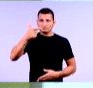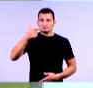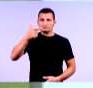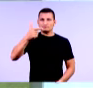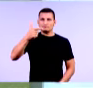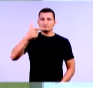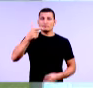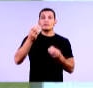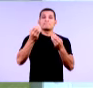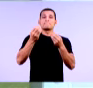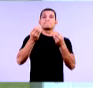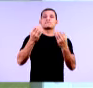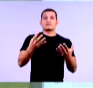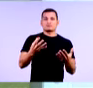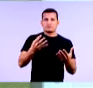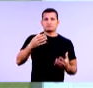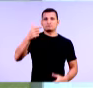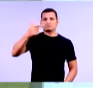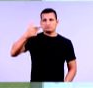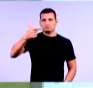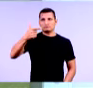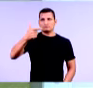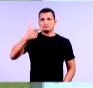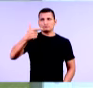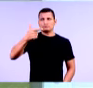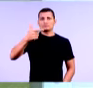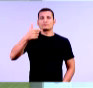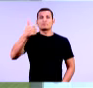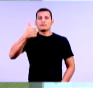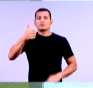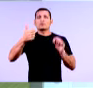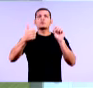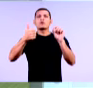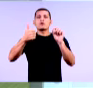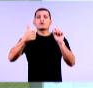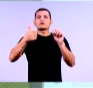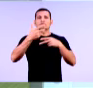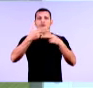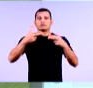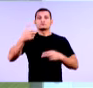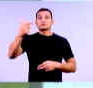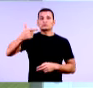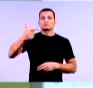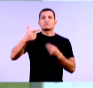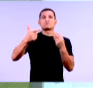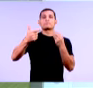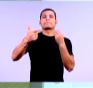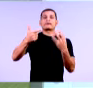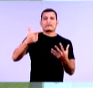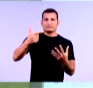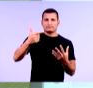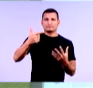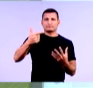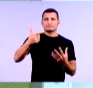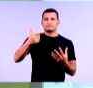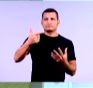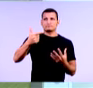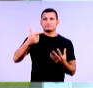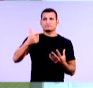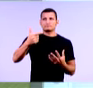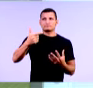que ele serve. O primeiro pilar, o que ele é. O que é o objeto e para que ele serve. É assim que a gente começa a identificar os objetos